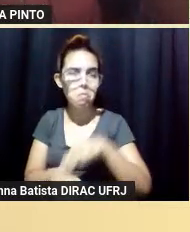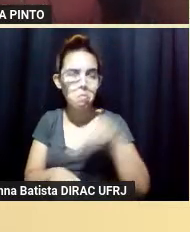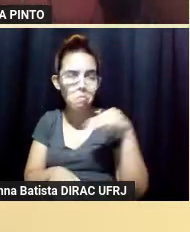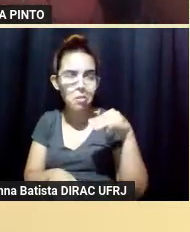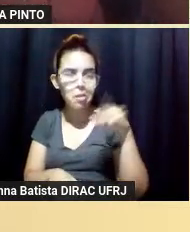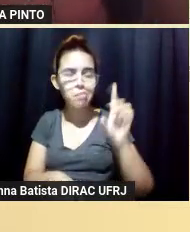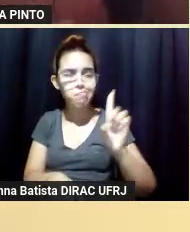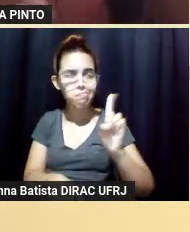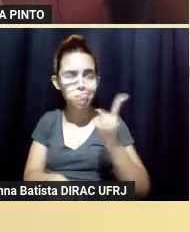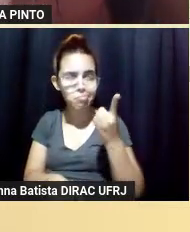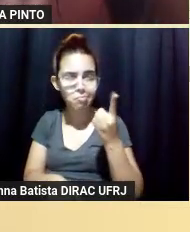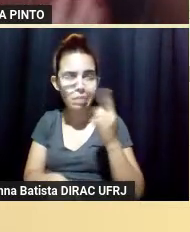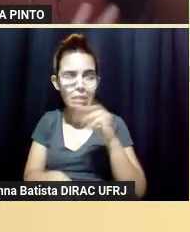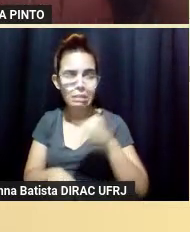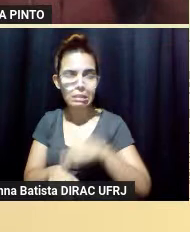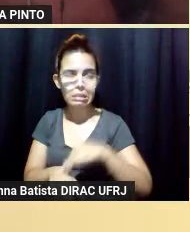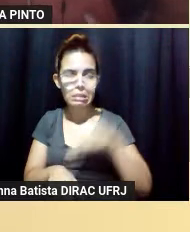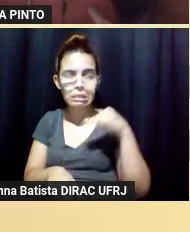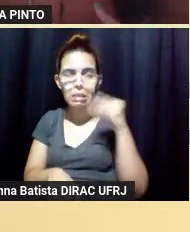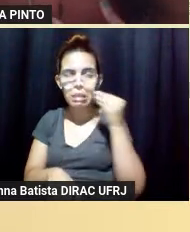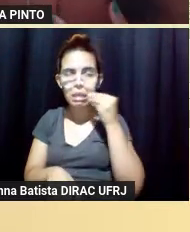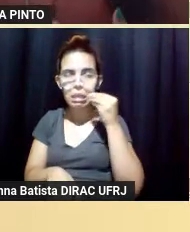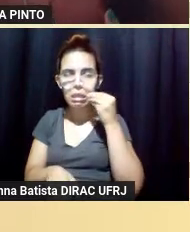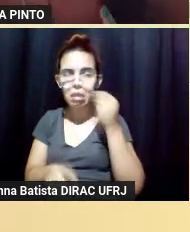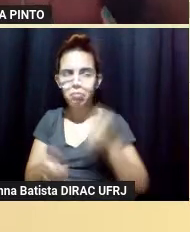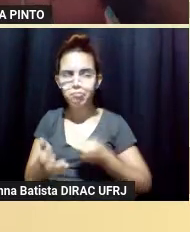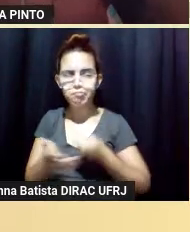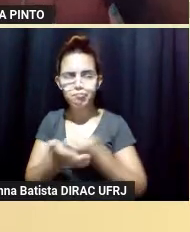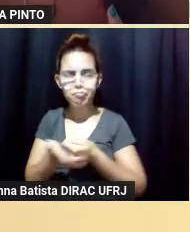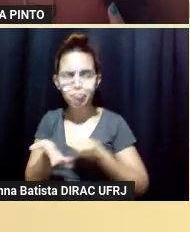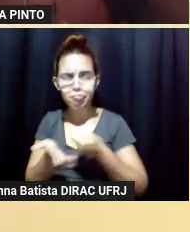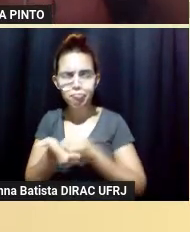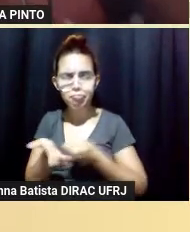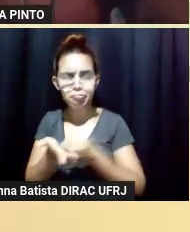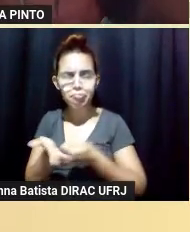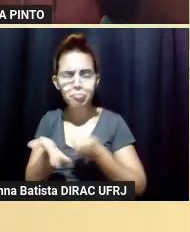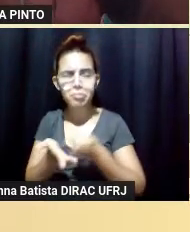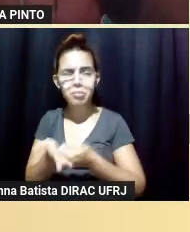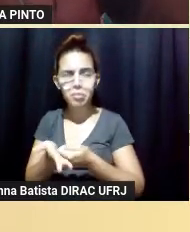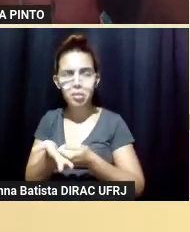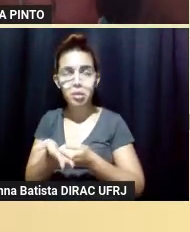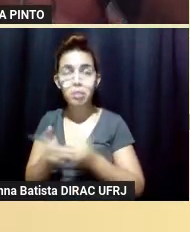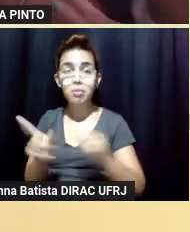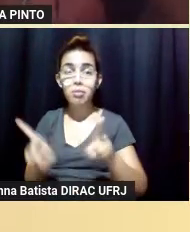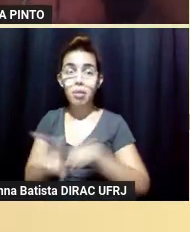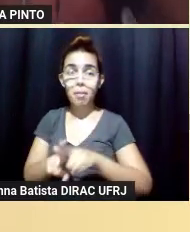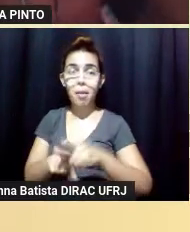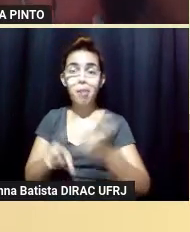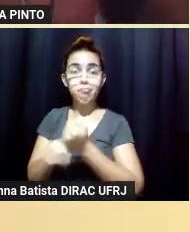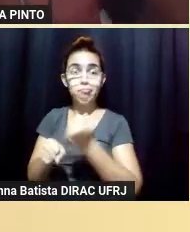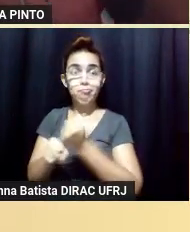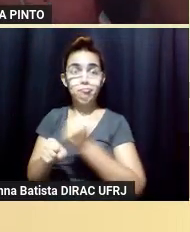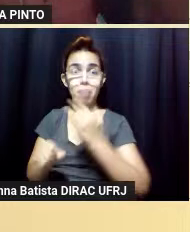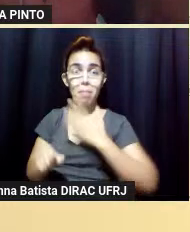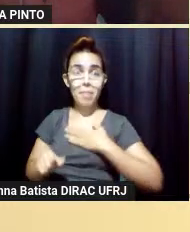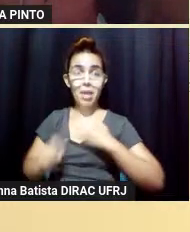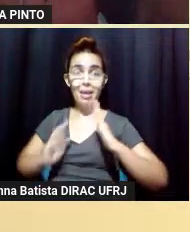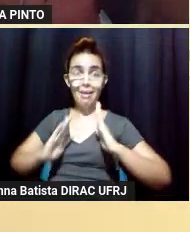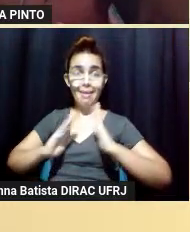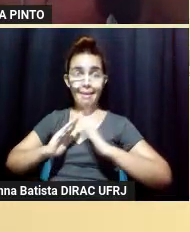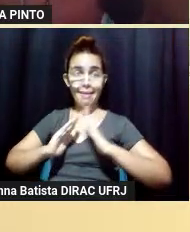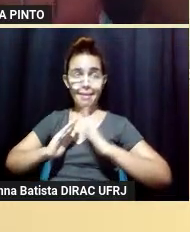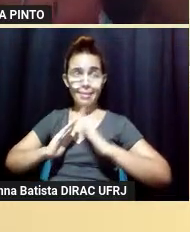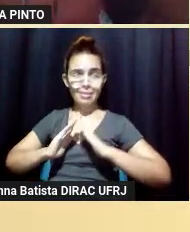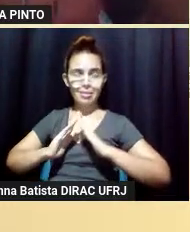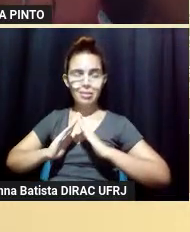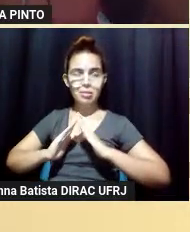Primeira tentativa de mestrado, eu comecei a construir a minha casa, que é onde eu moro hoje, junto com meu